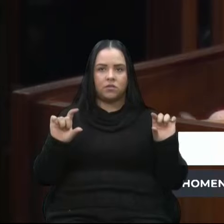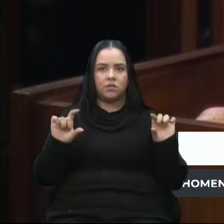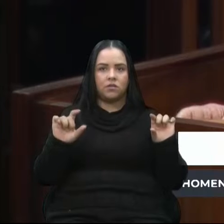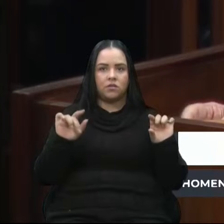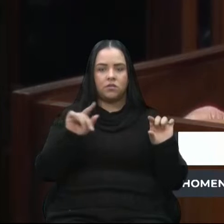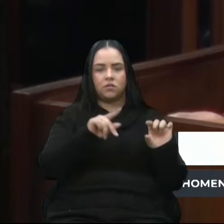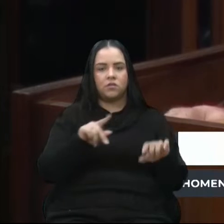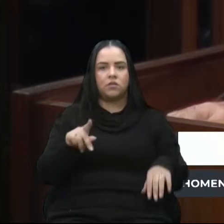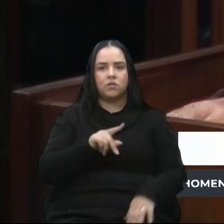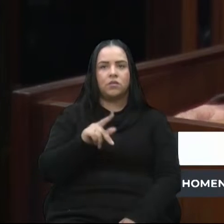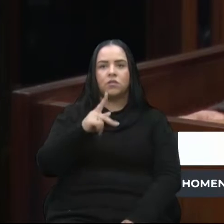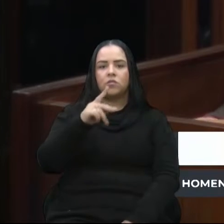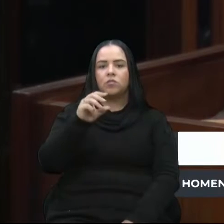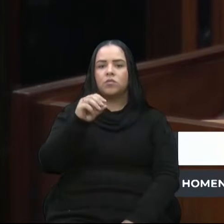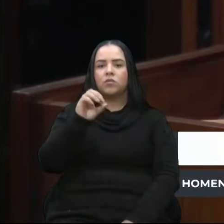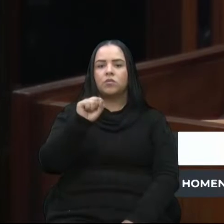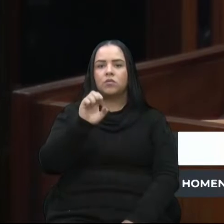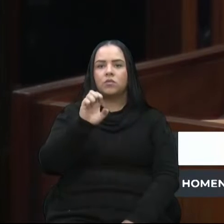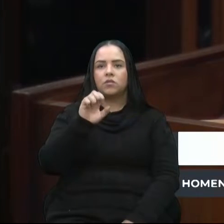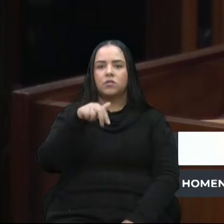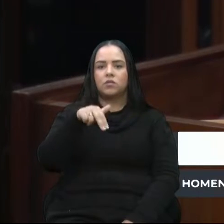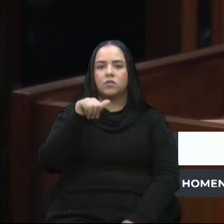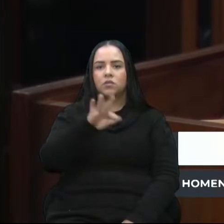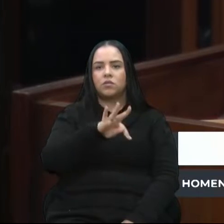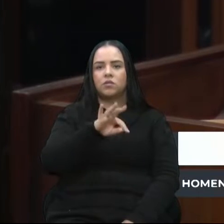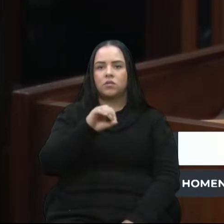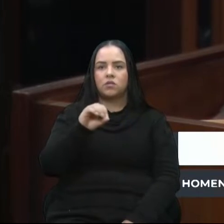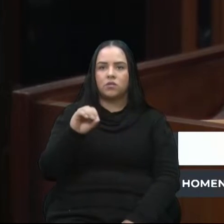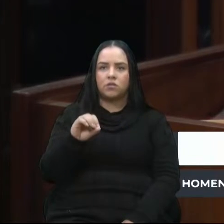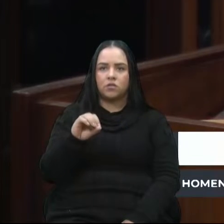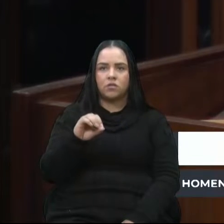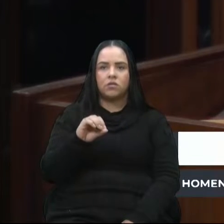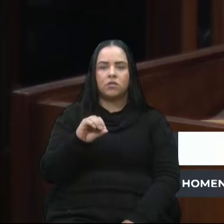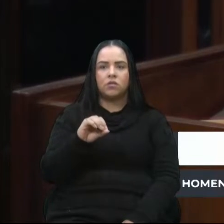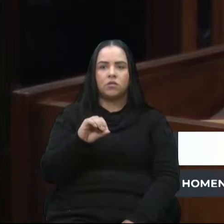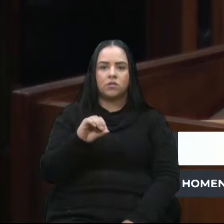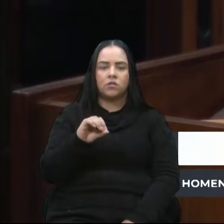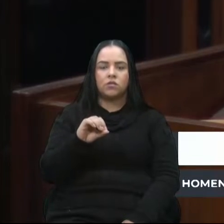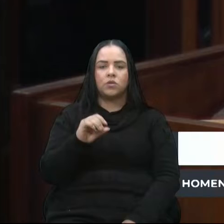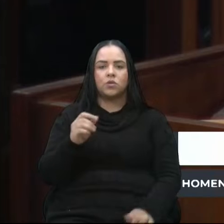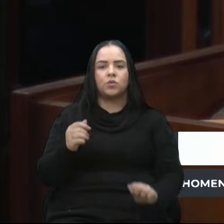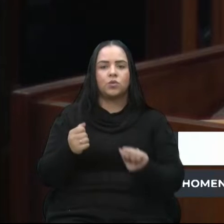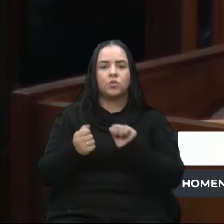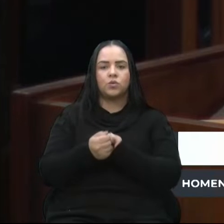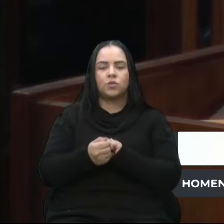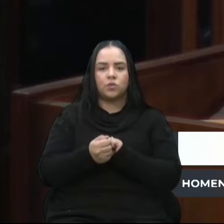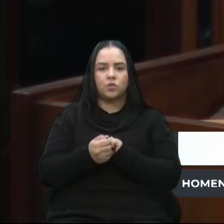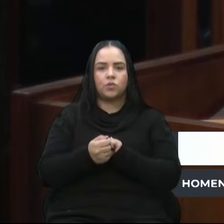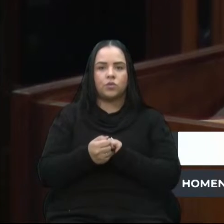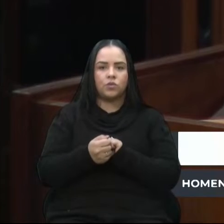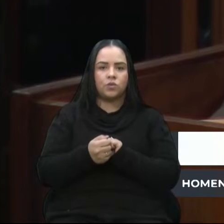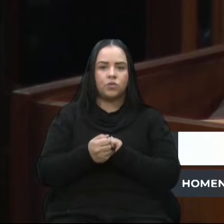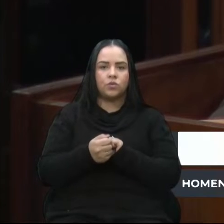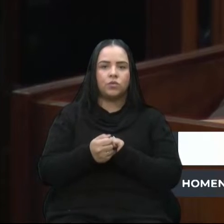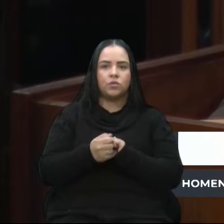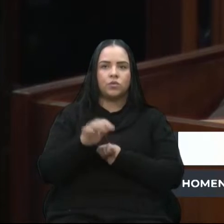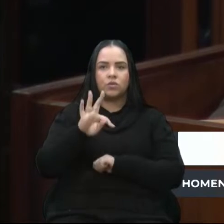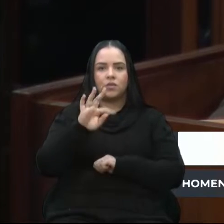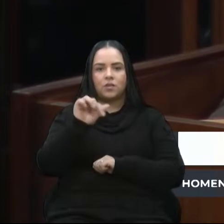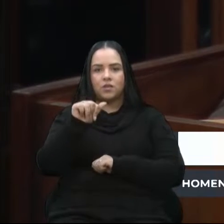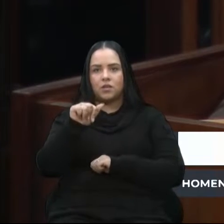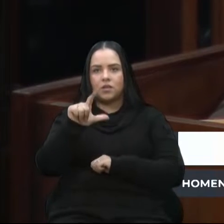Posenato, que foi o coordenador do inventário, e ele, junto com o Thales